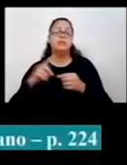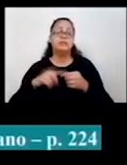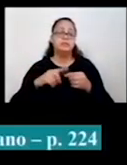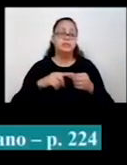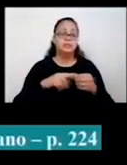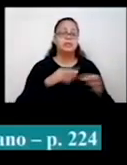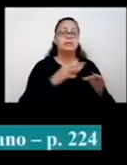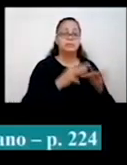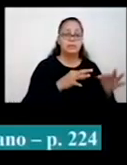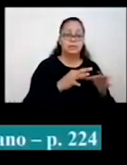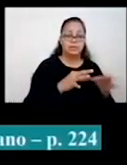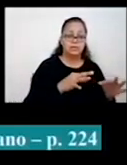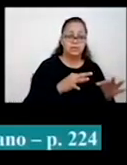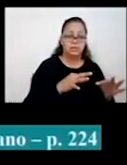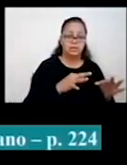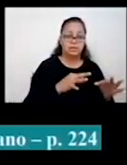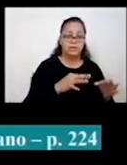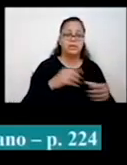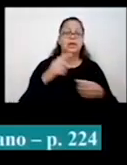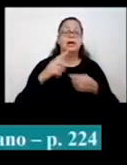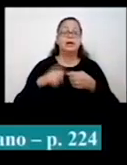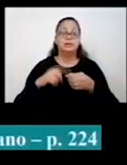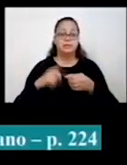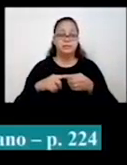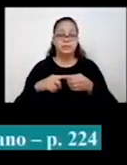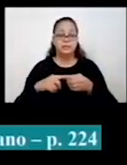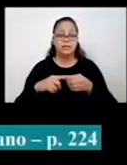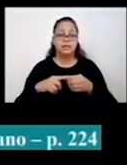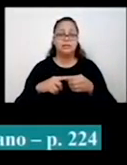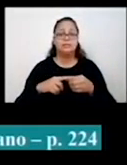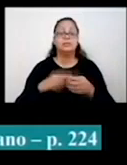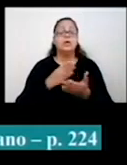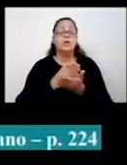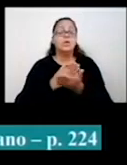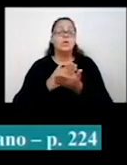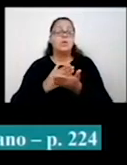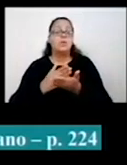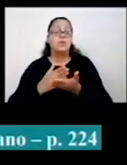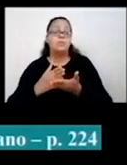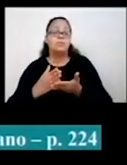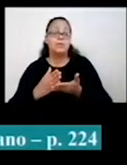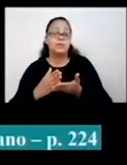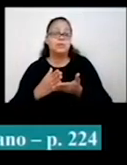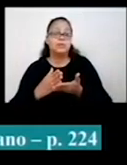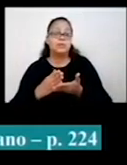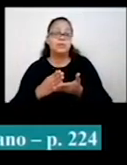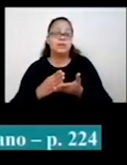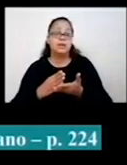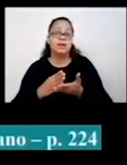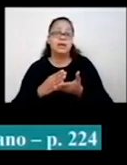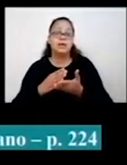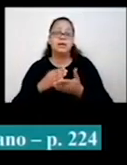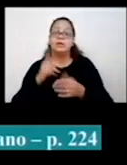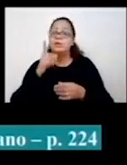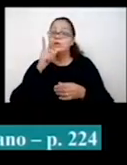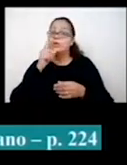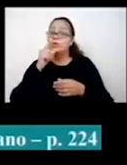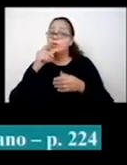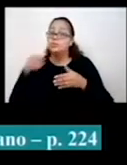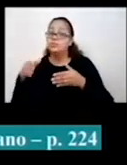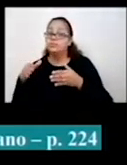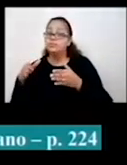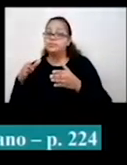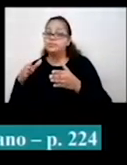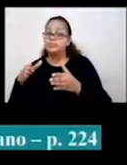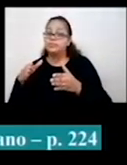As cidades no Brasil elas surgiram a partir da exploração do litoral brasileiro, né, na área costeira, né, às margens